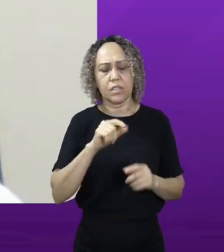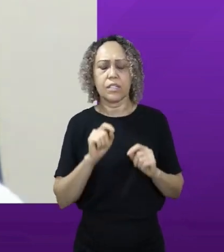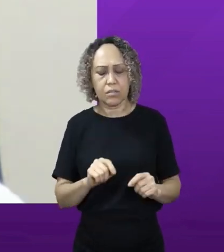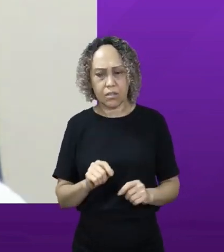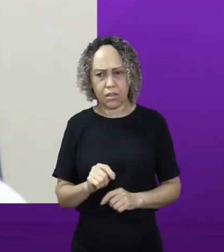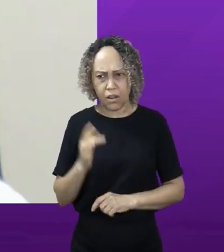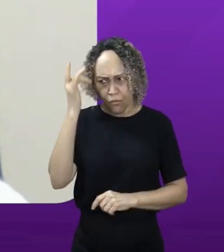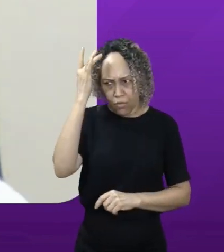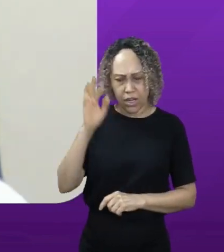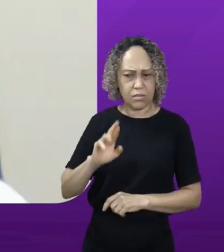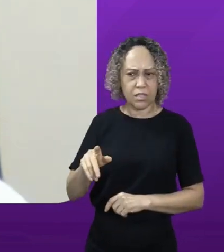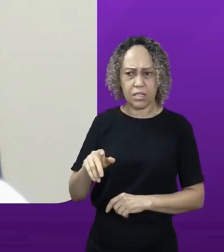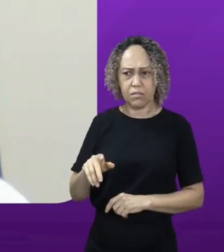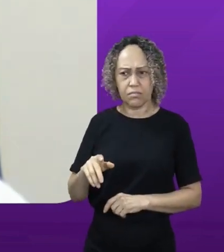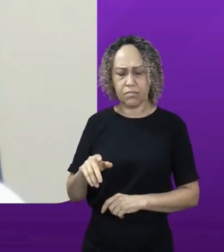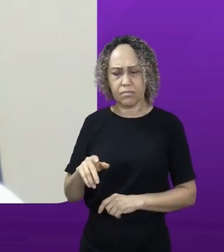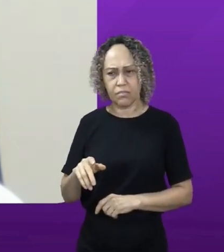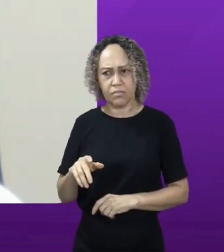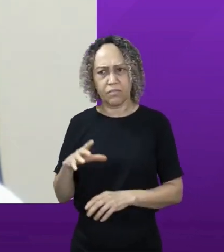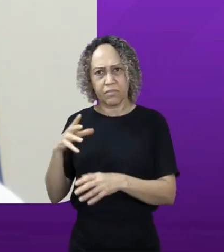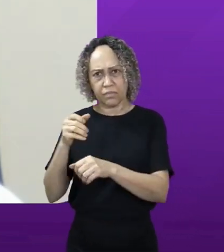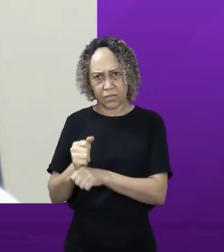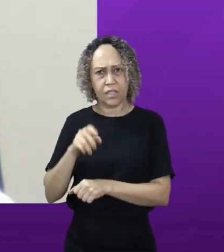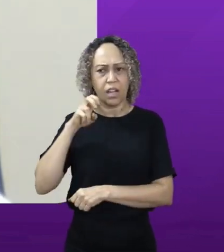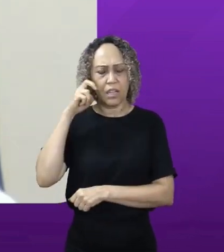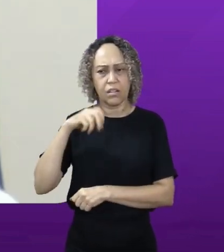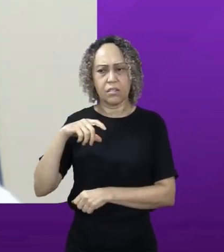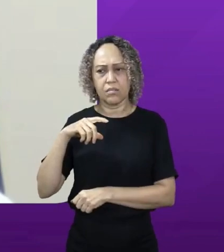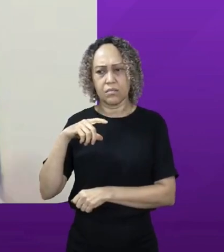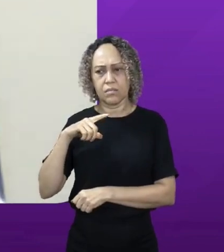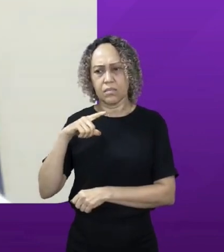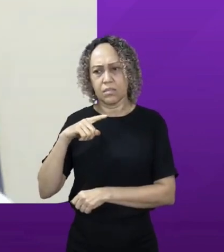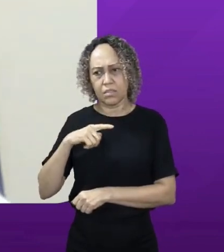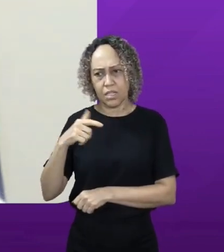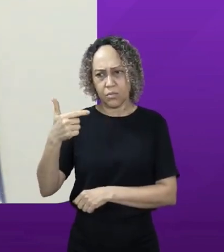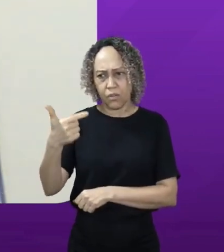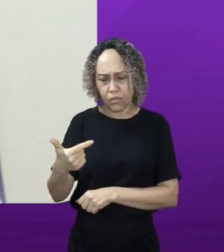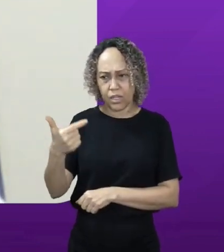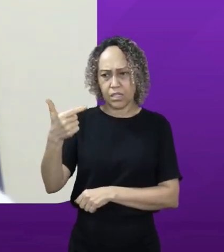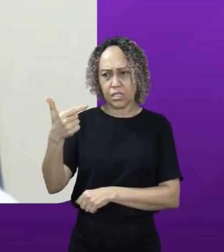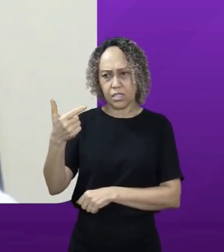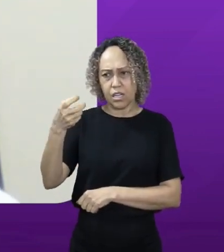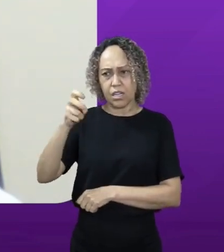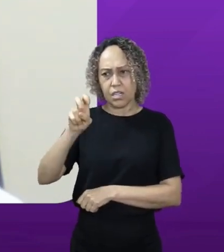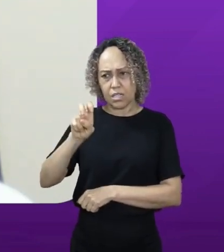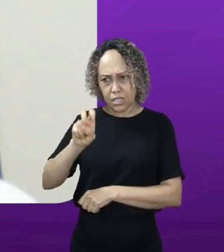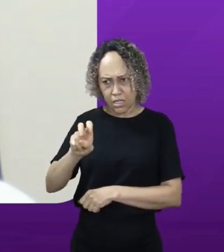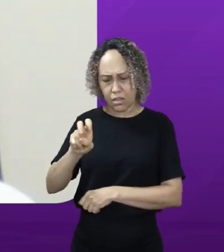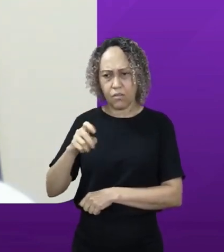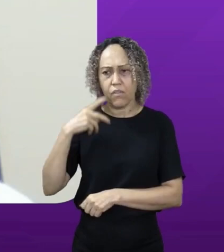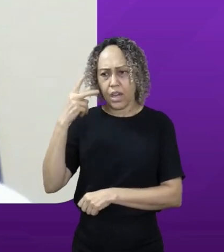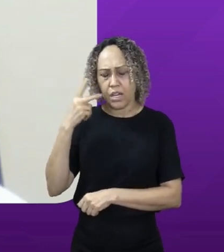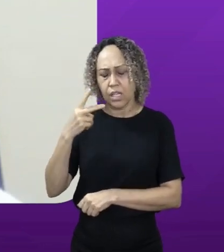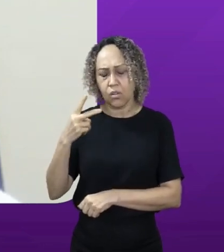Aqui nós temos 25 vereadores de oposição, somos 4 da situação, né? Somos 4 de oposição.